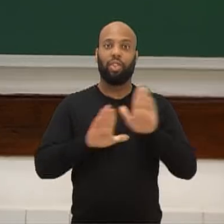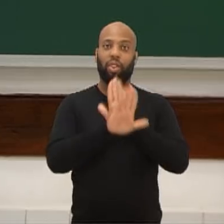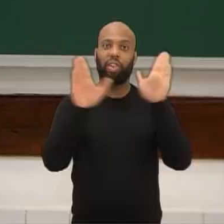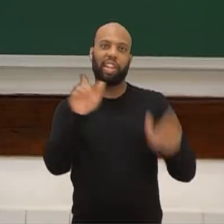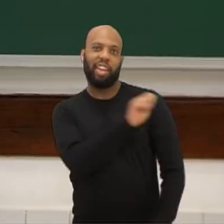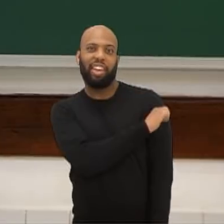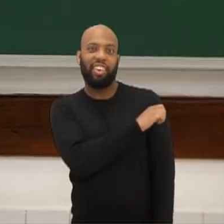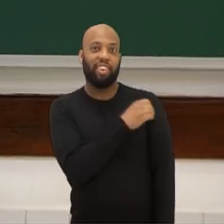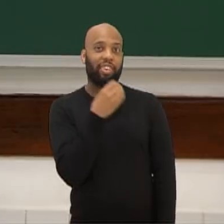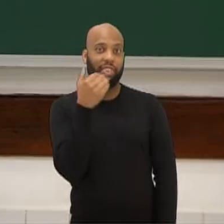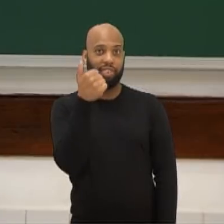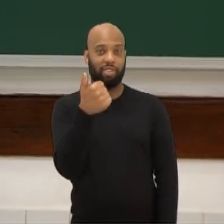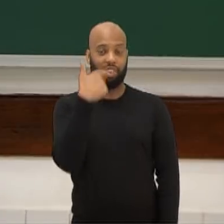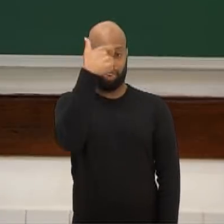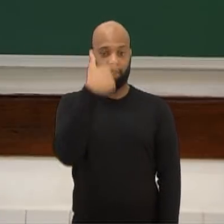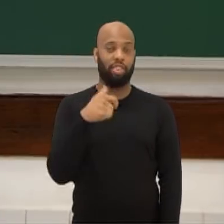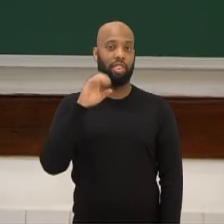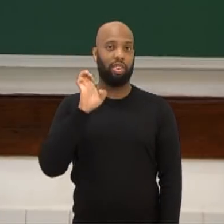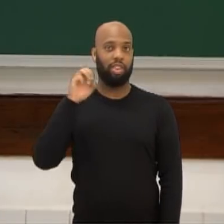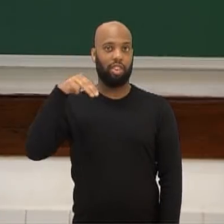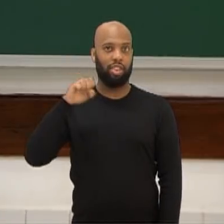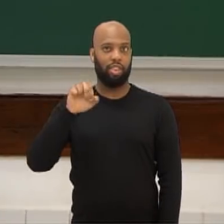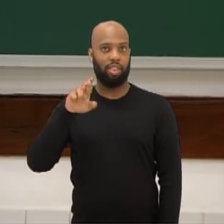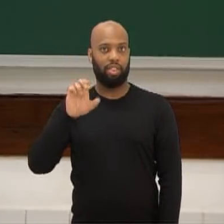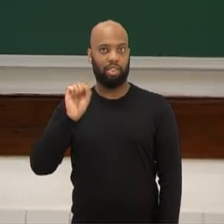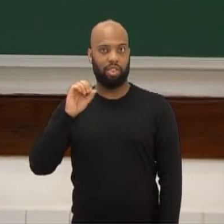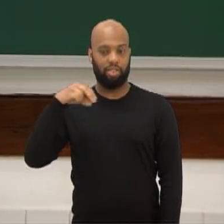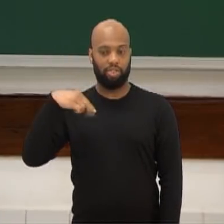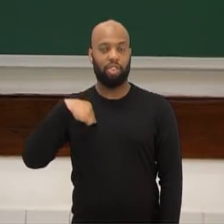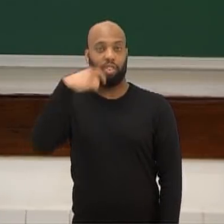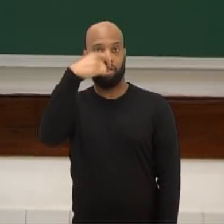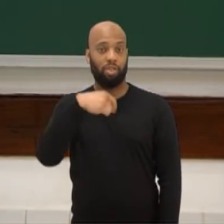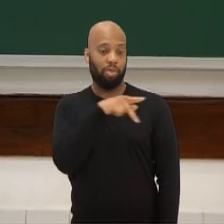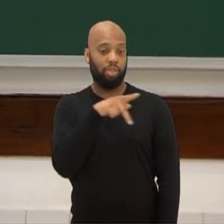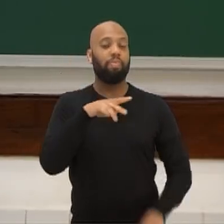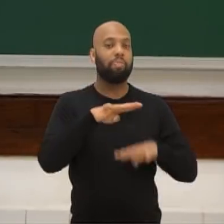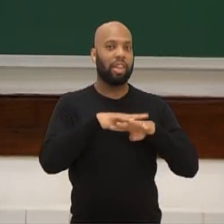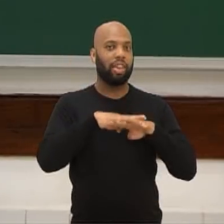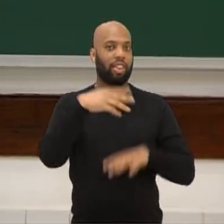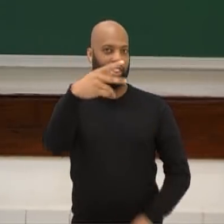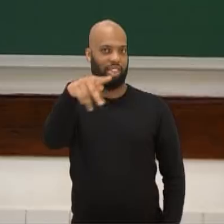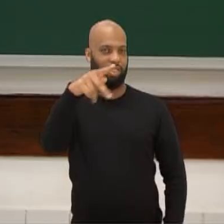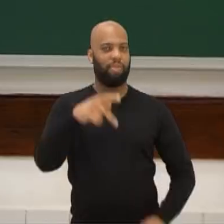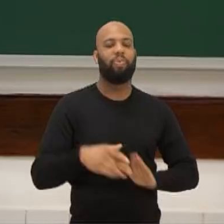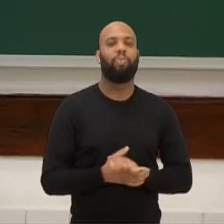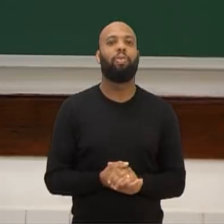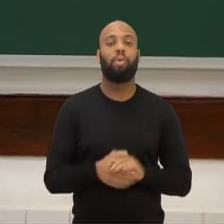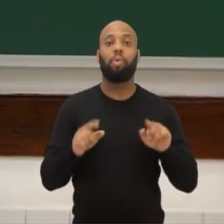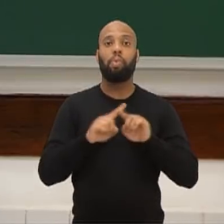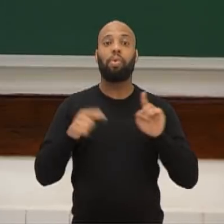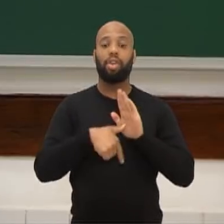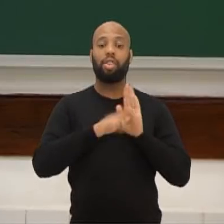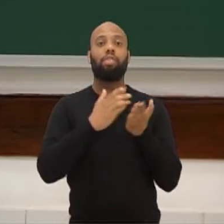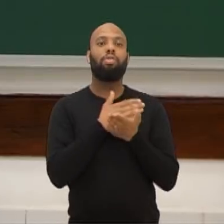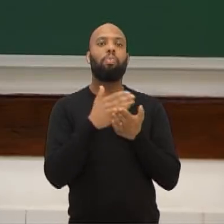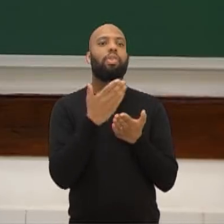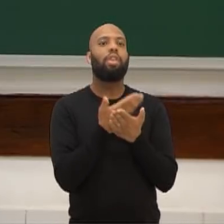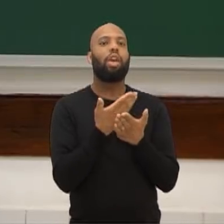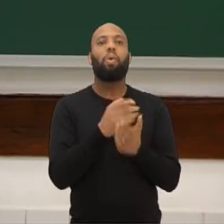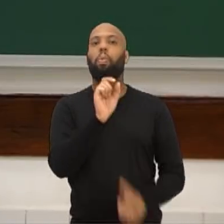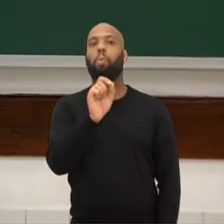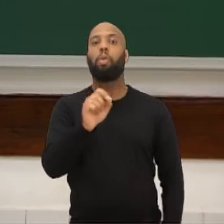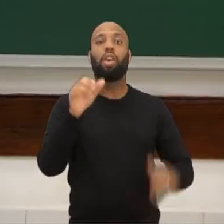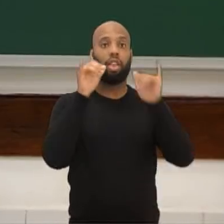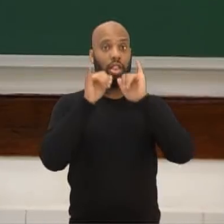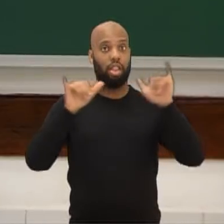Olá, alunos, tudo bem? Me chamo Emerson, serei professor de matemática de vocês. Antes de iniciarmos a aula,